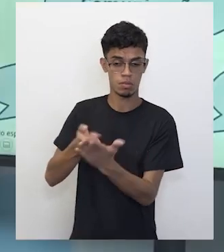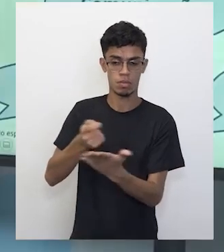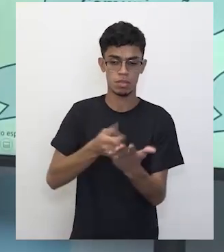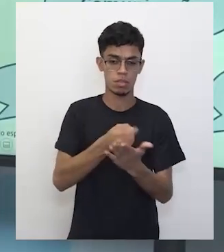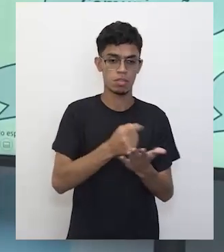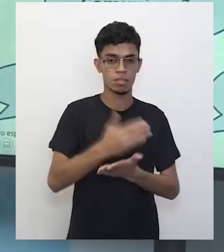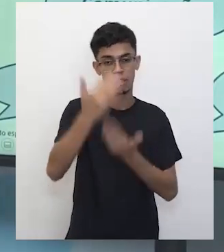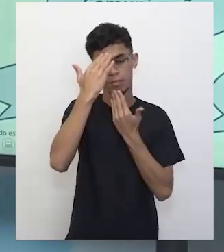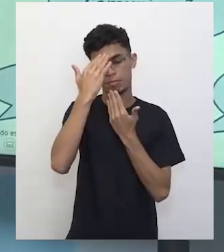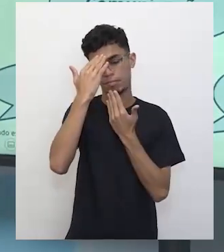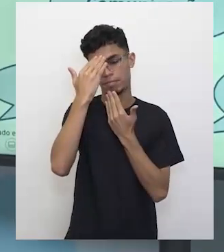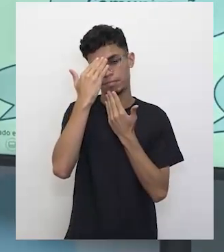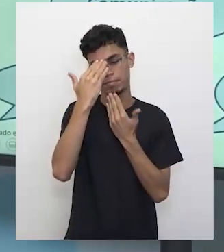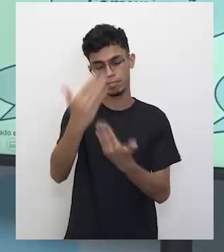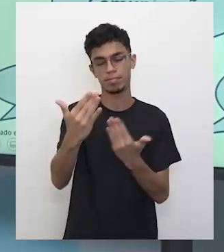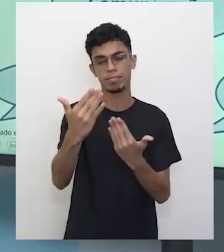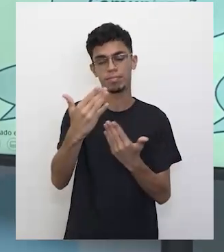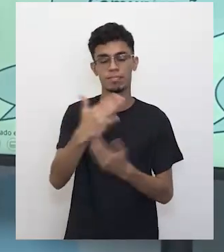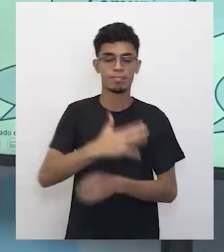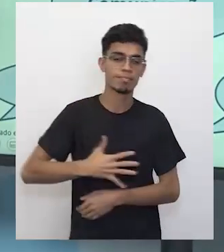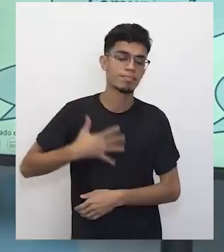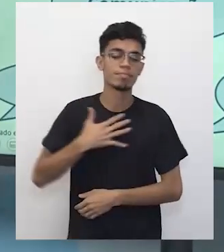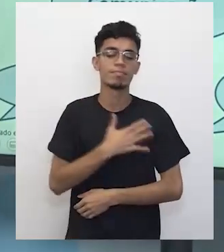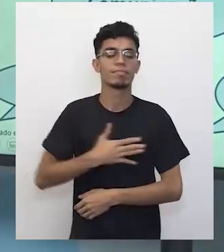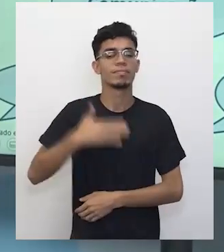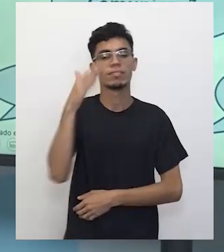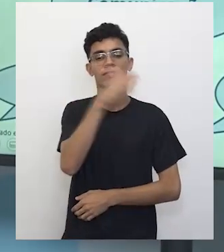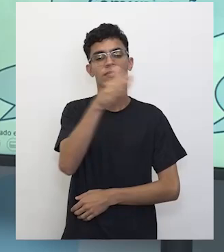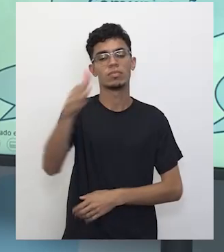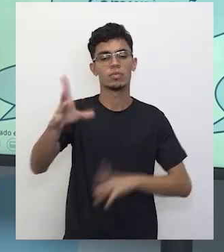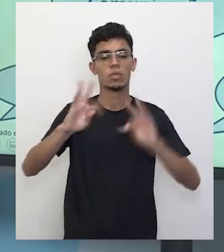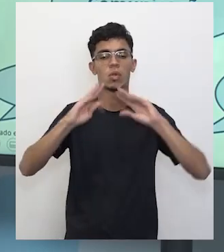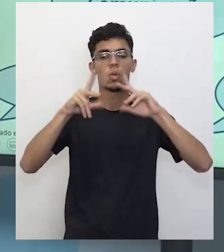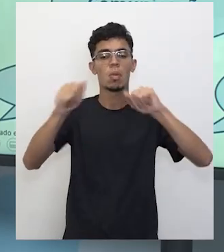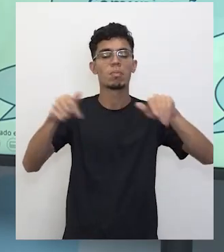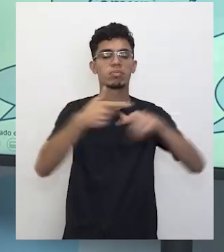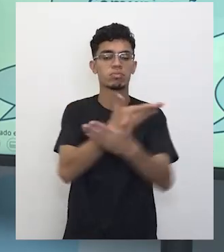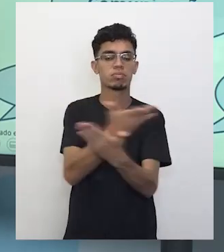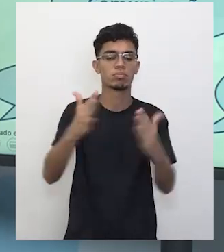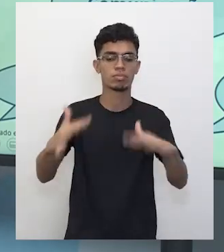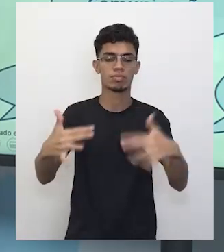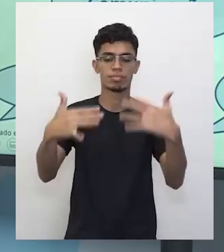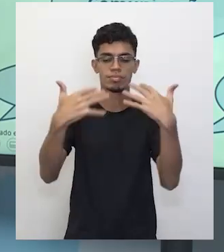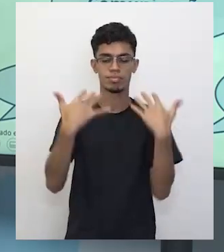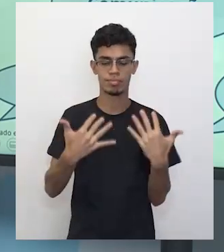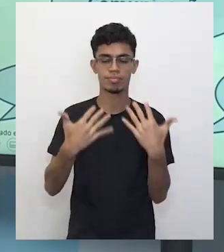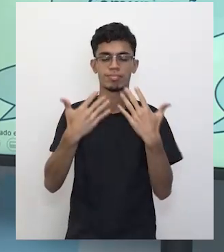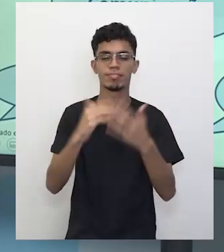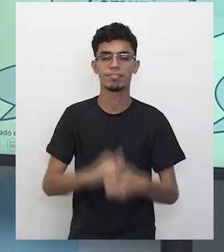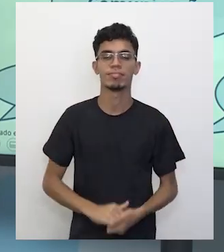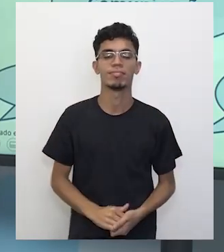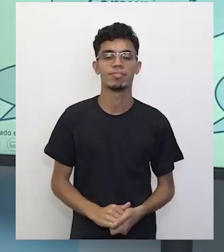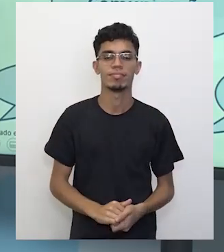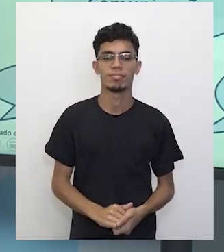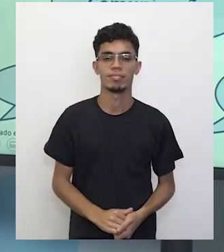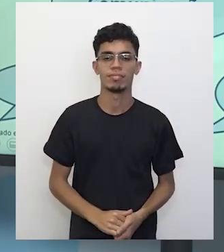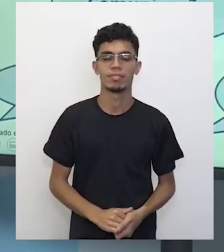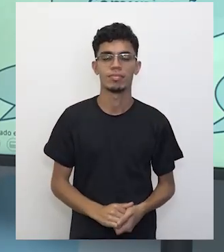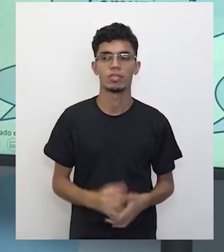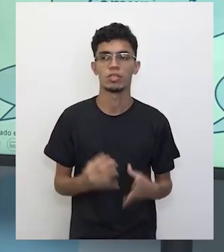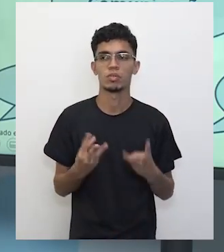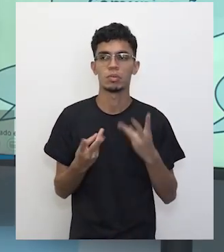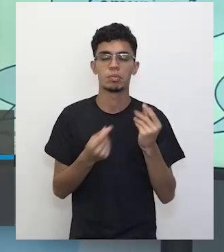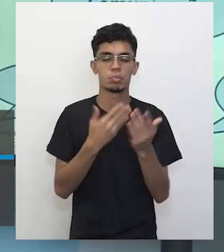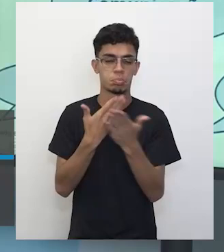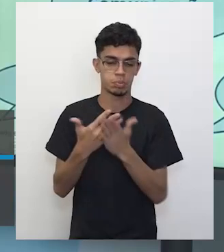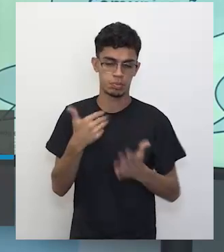Nós agradecemos profundamente a participação de todos vocês, que desconstruímos um pouco o nosso olhar, né, sobre